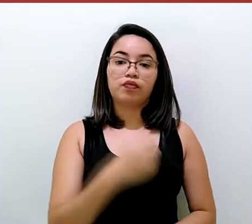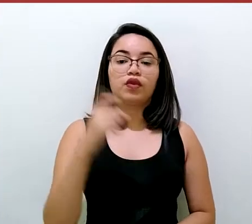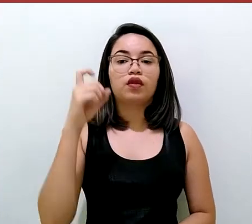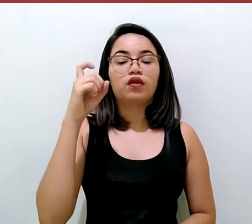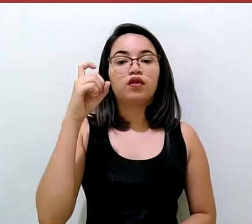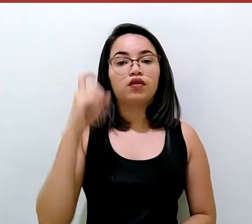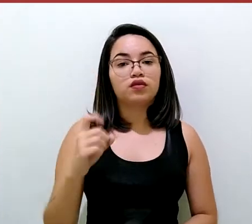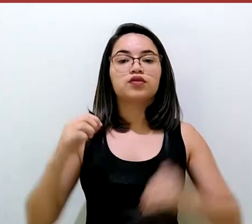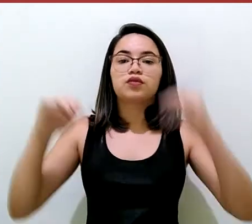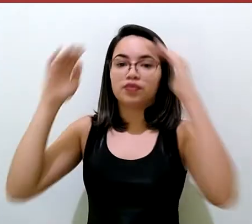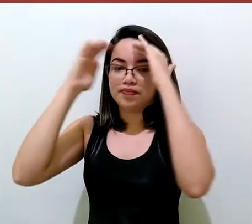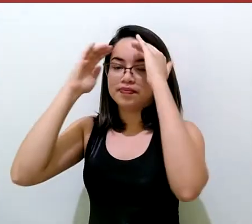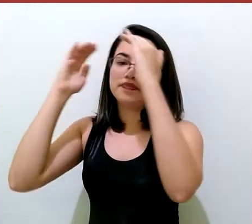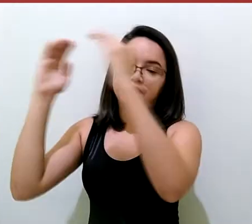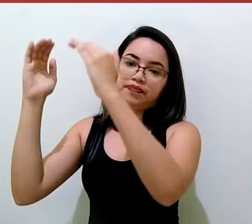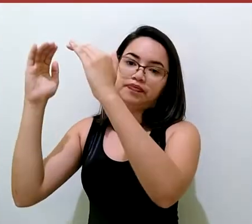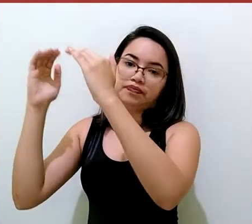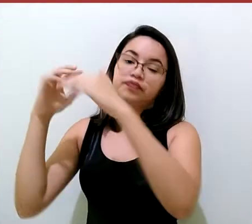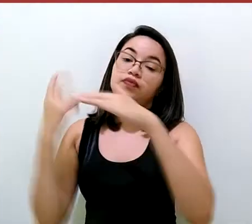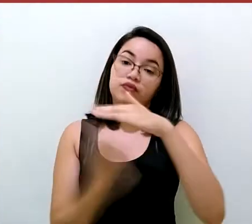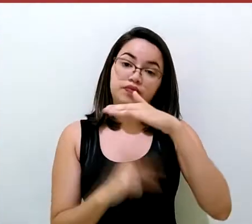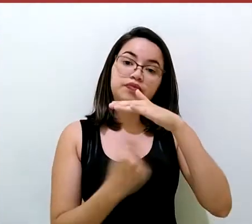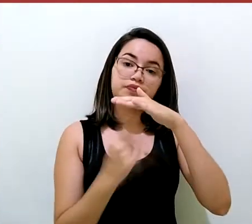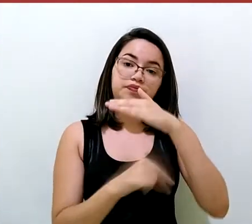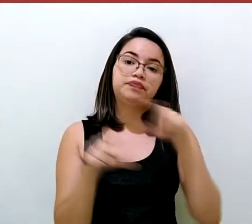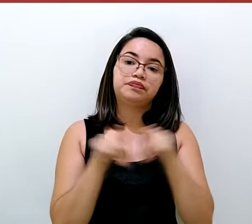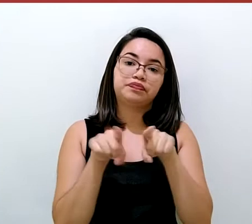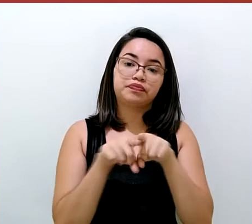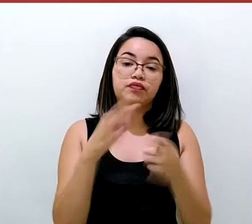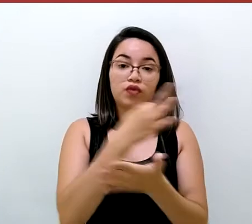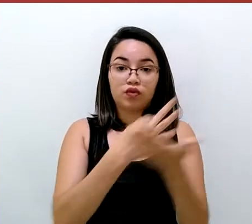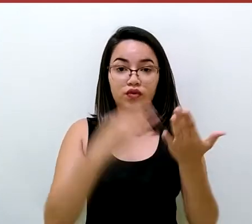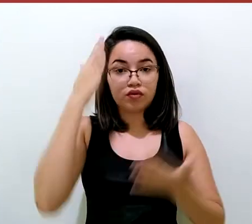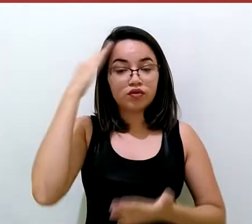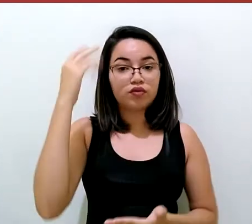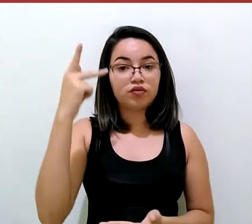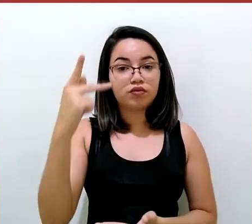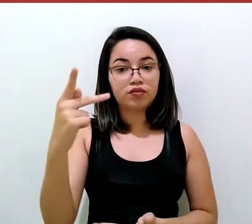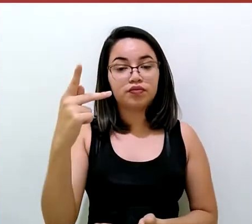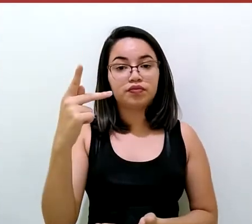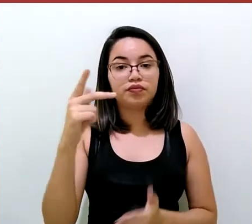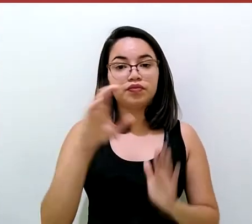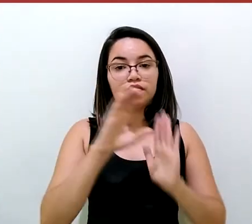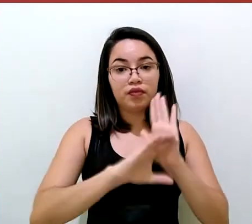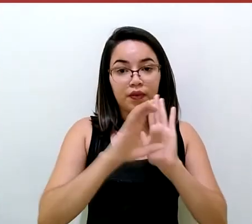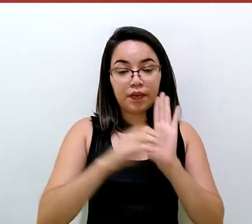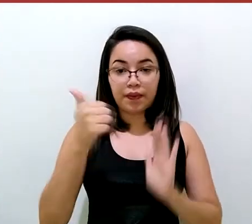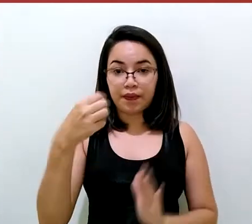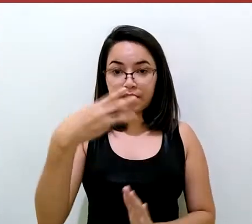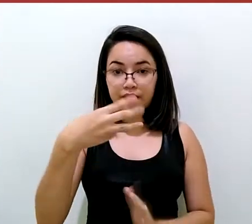a sermos obedientes e disciplinados. No texto de Provérbios,